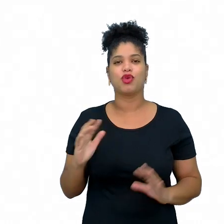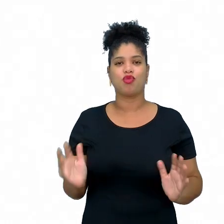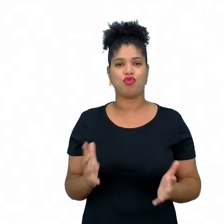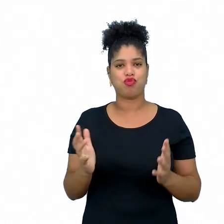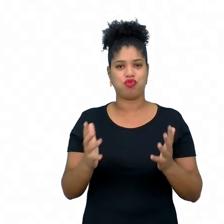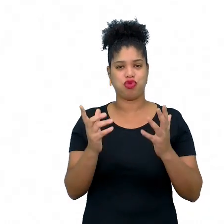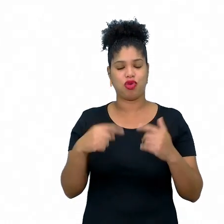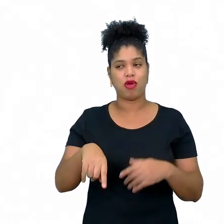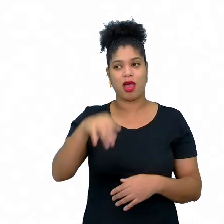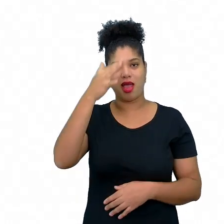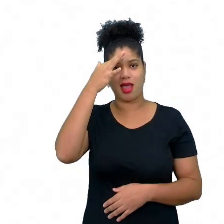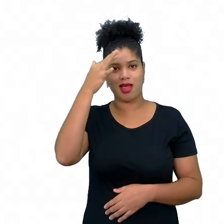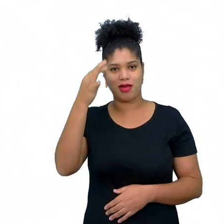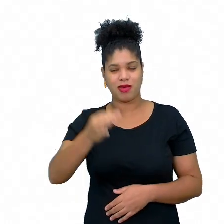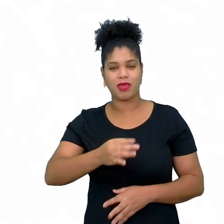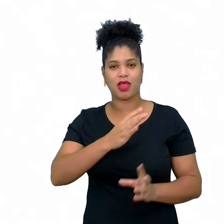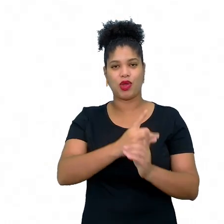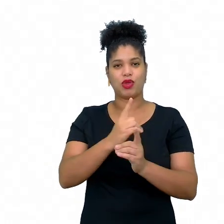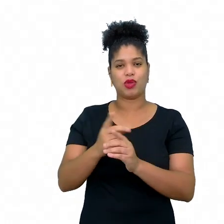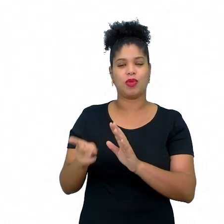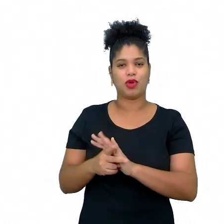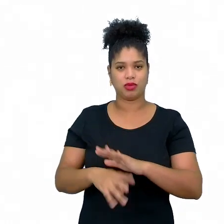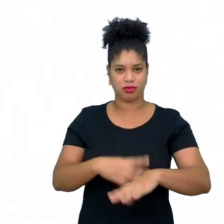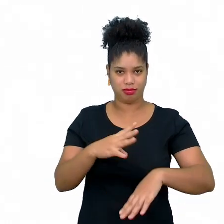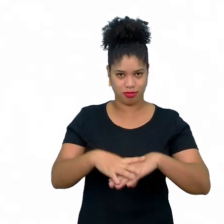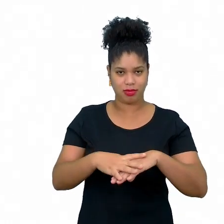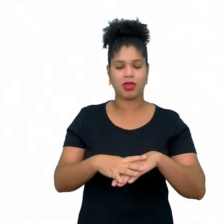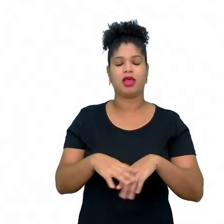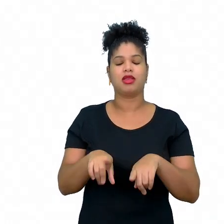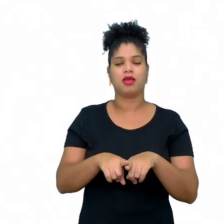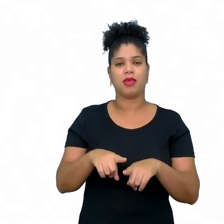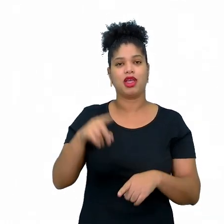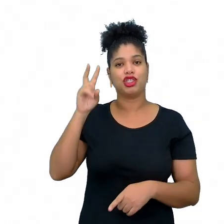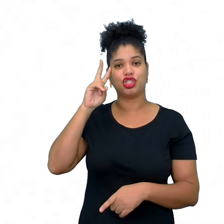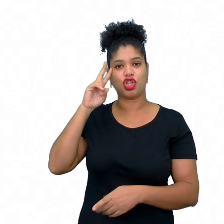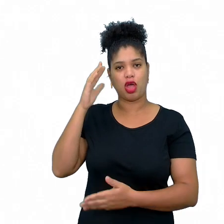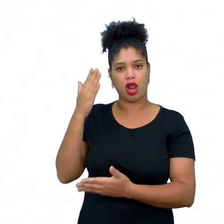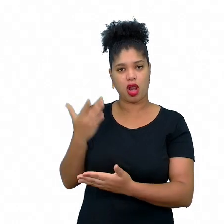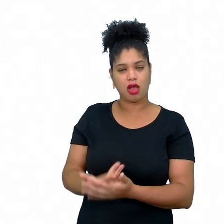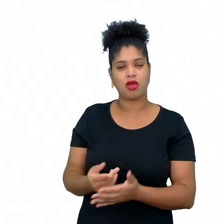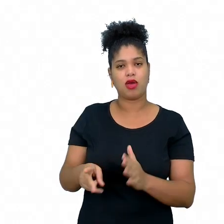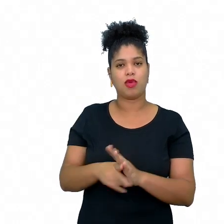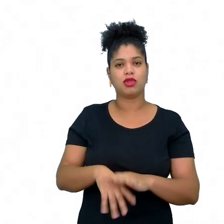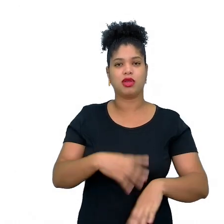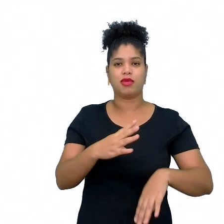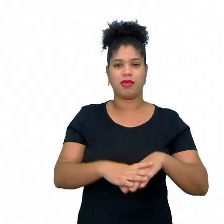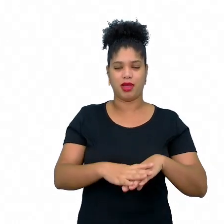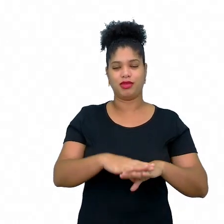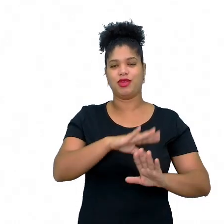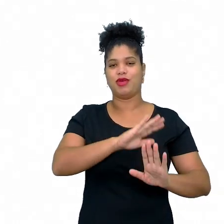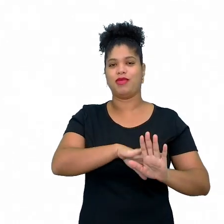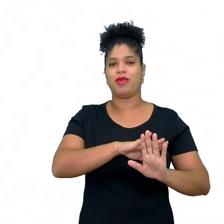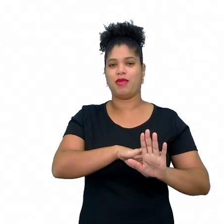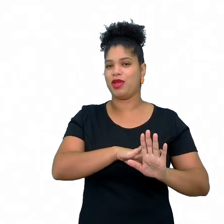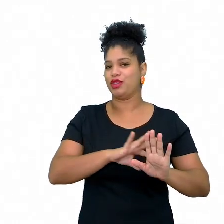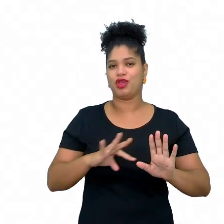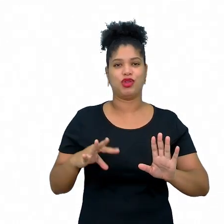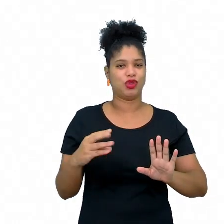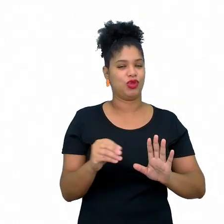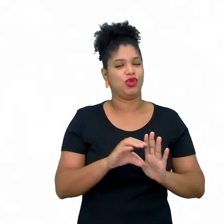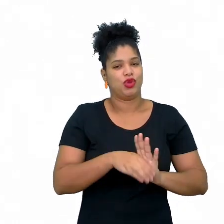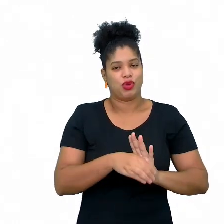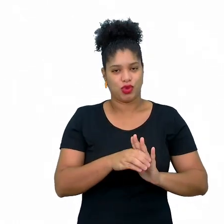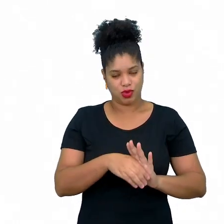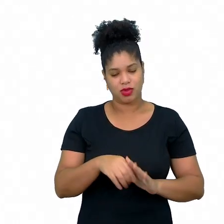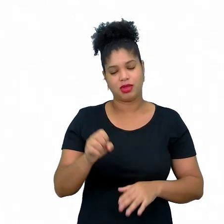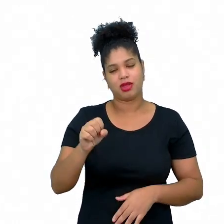as descobertas da matemática. E o quanto a história da matemática está por trás de todos esses conceitos